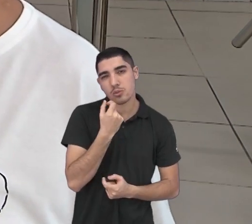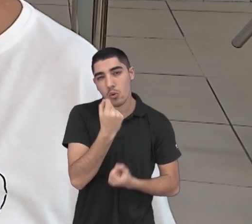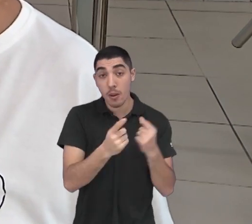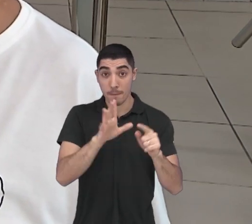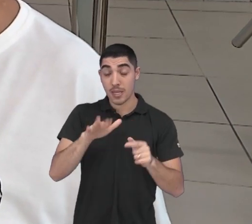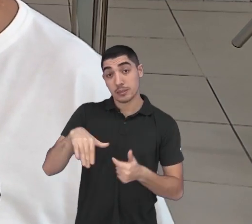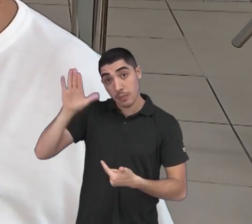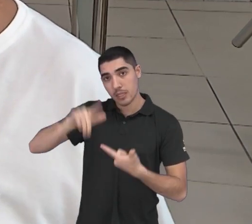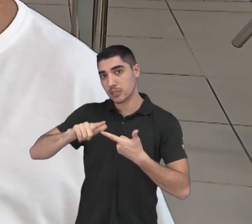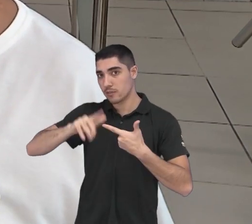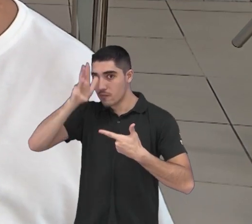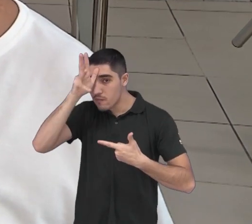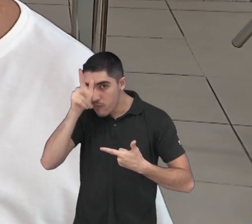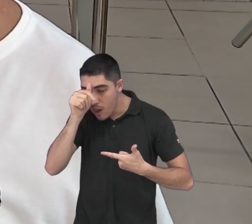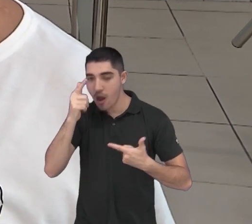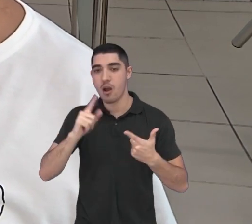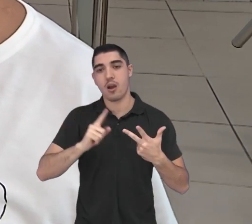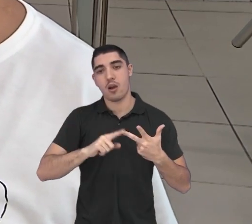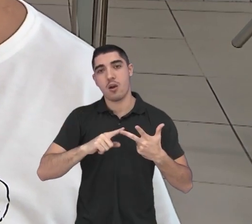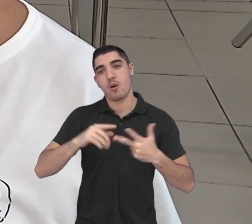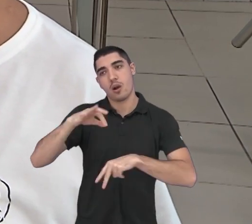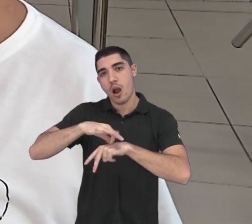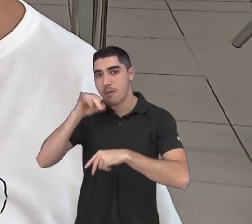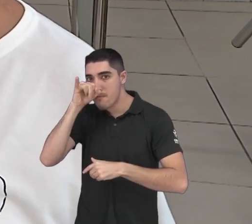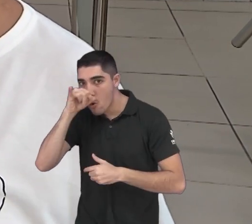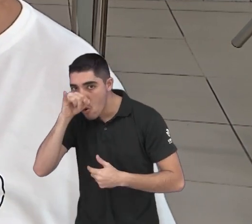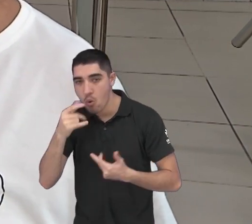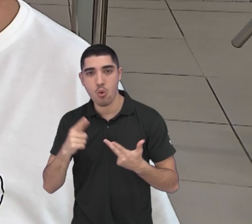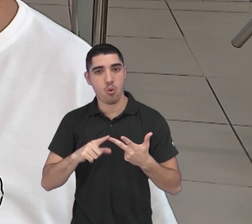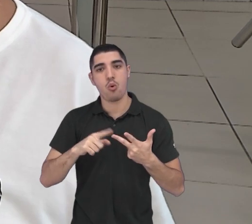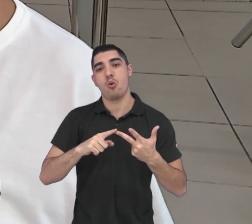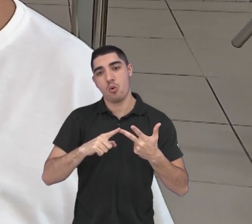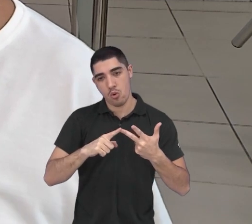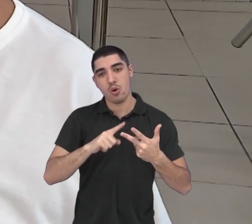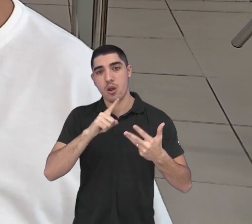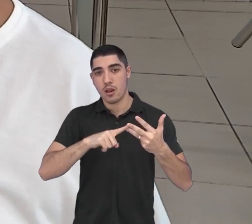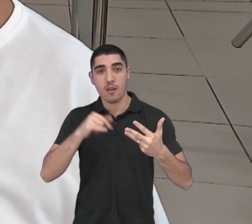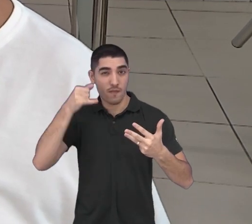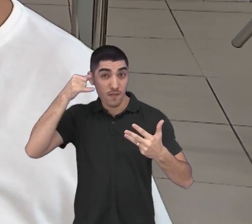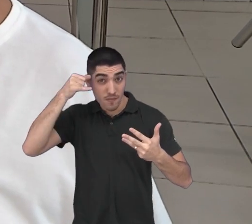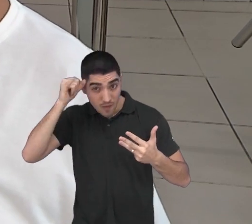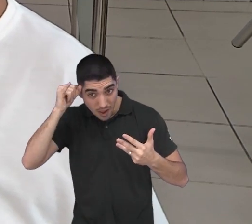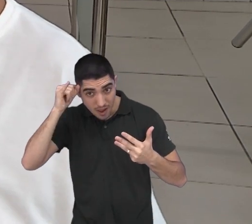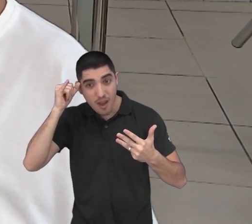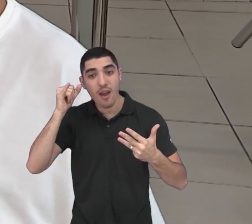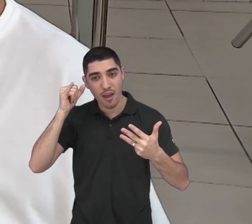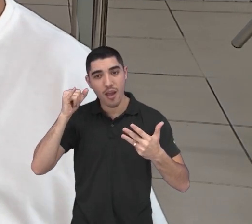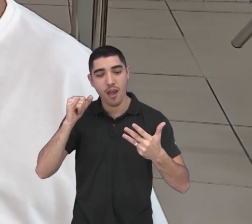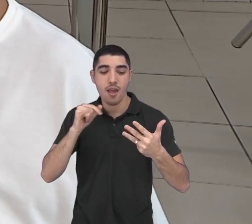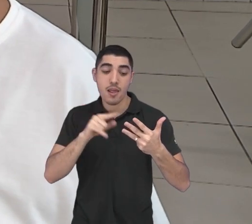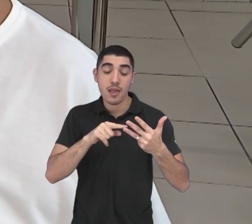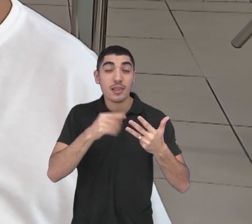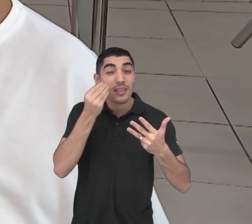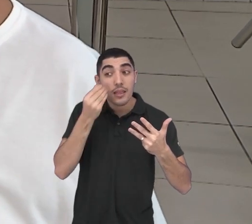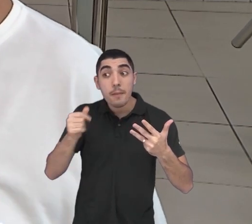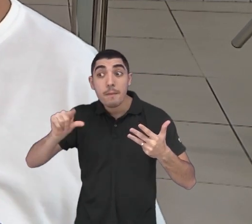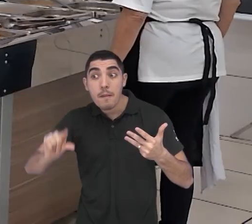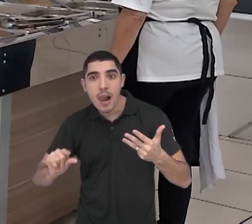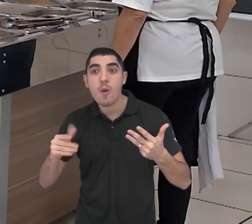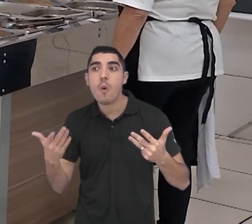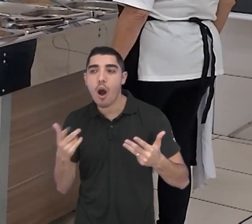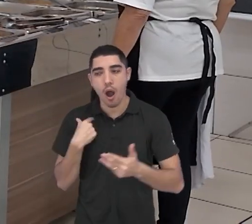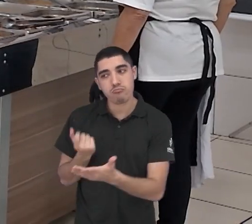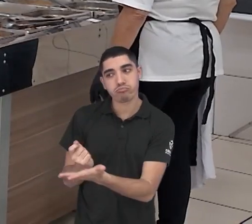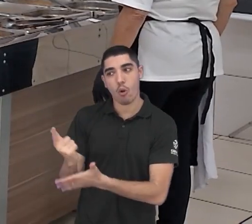frango, o pernil, a carne suína e a carne de boi a mais em conta, né?